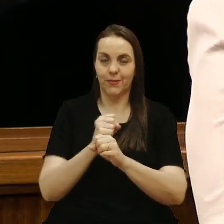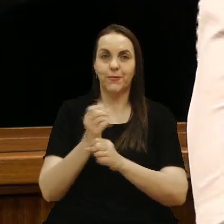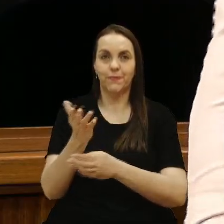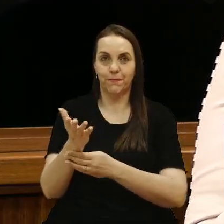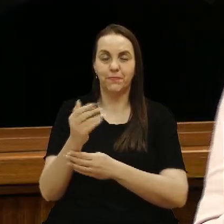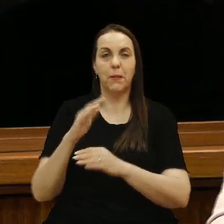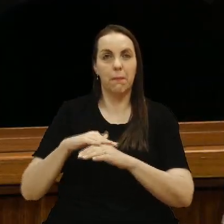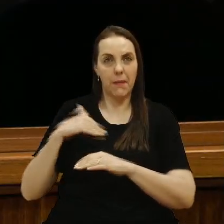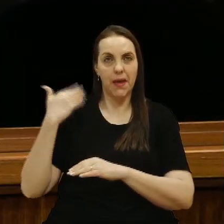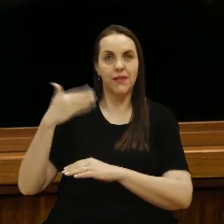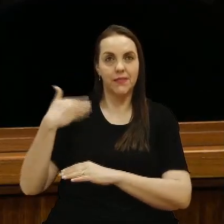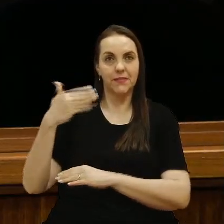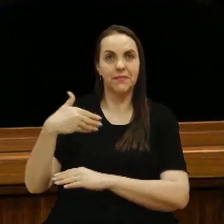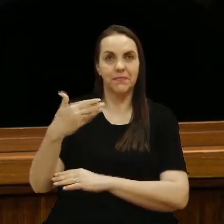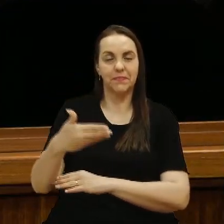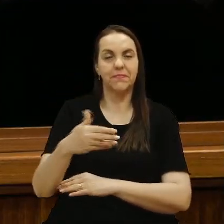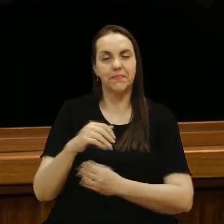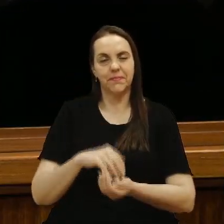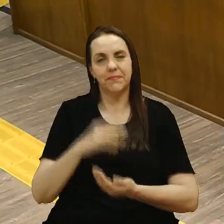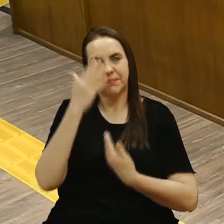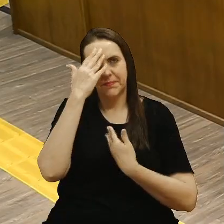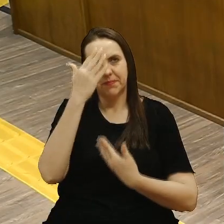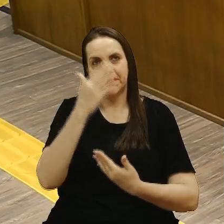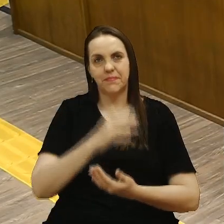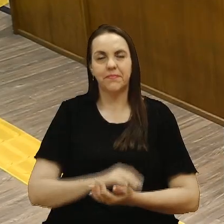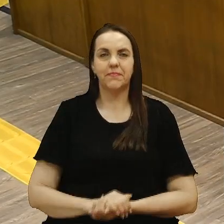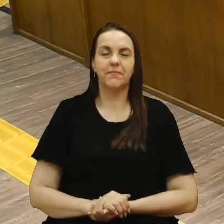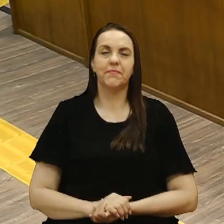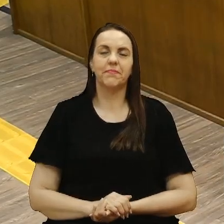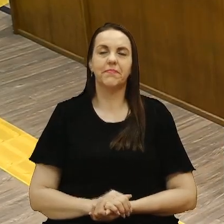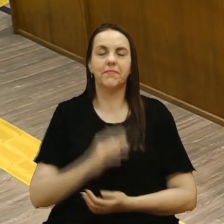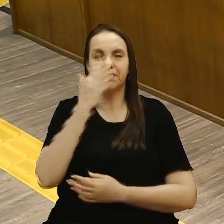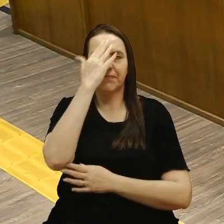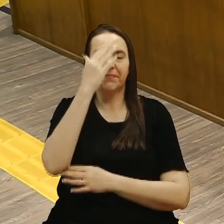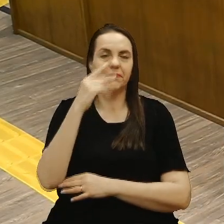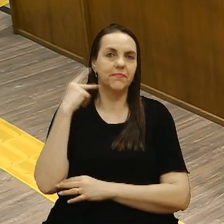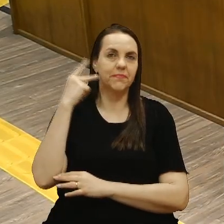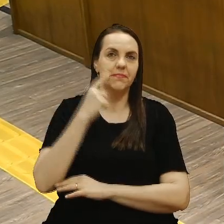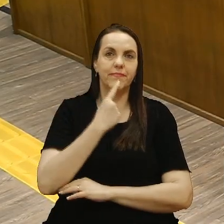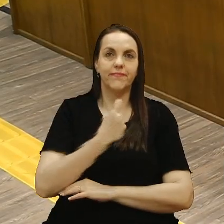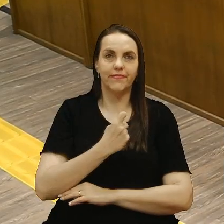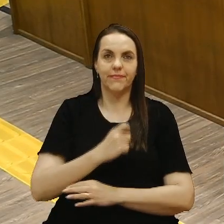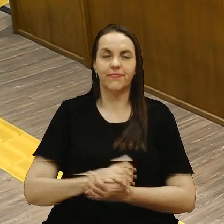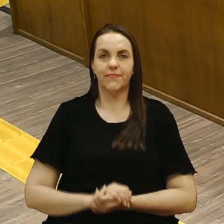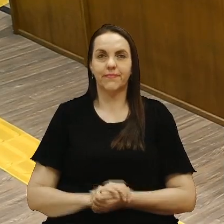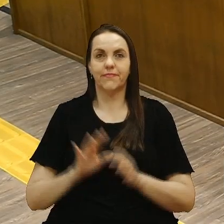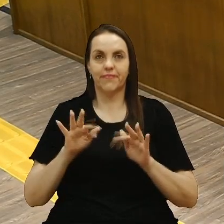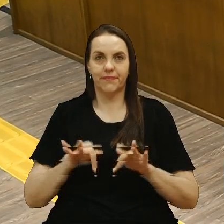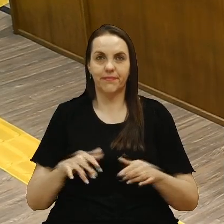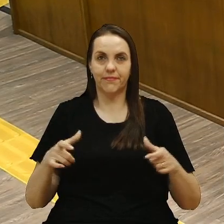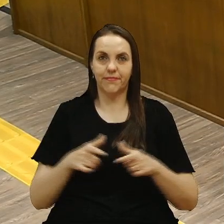venham muitos mais. Obrigada. Obrigado, vereadora Rose Frigeri.